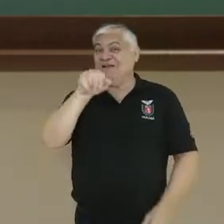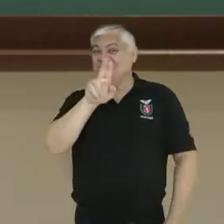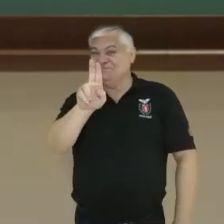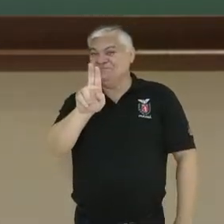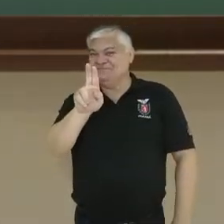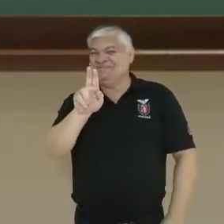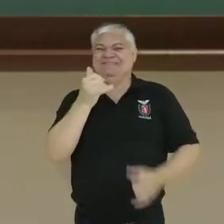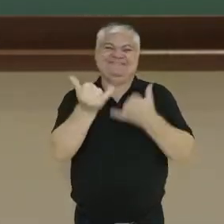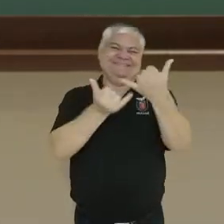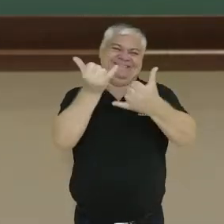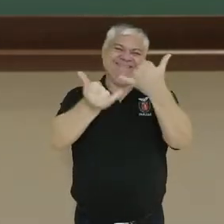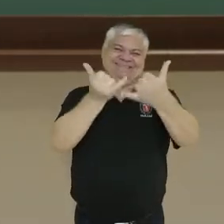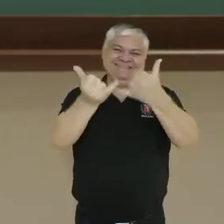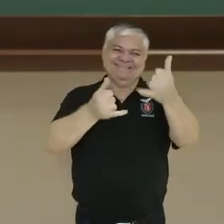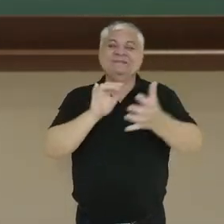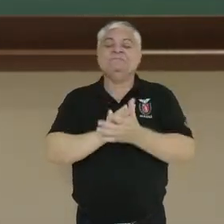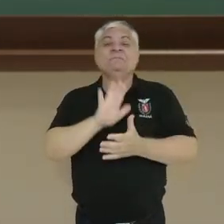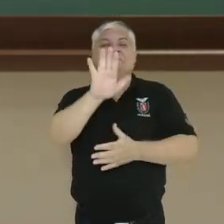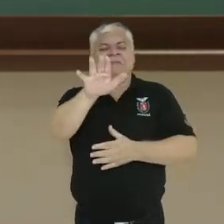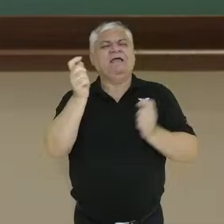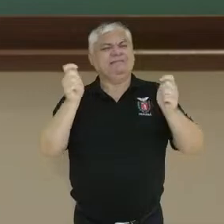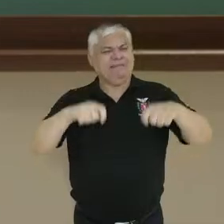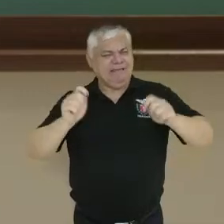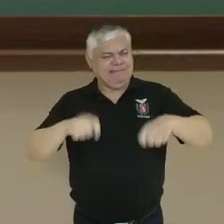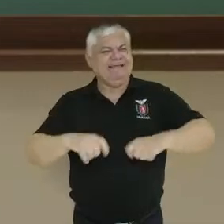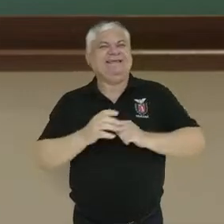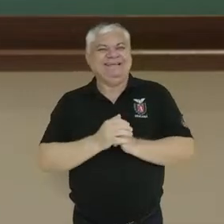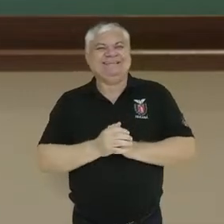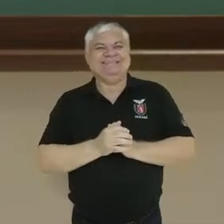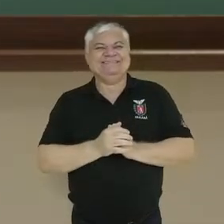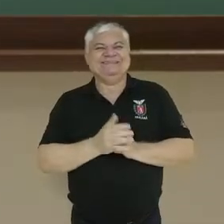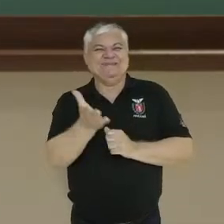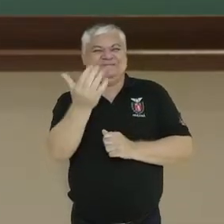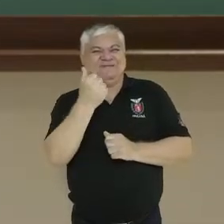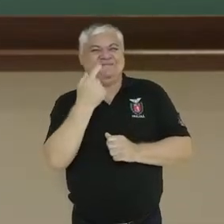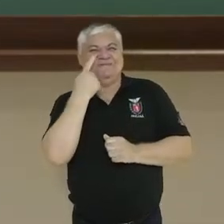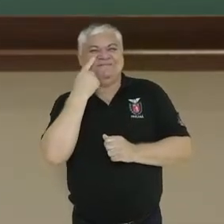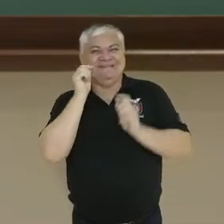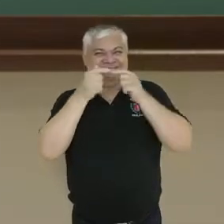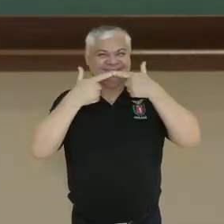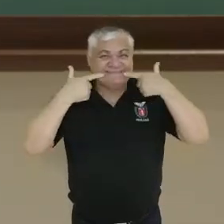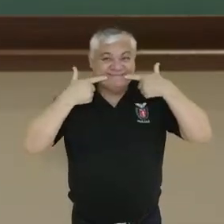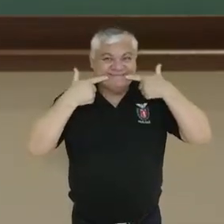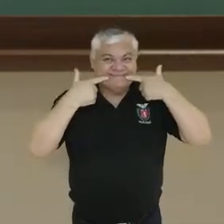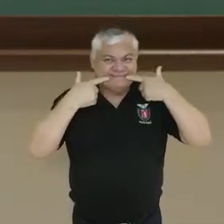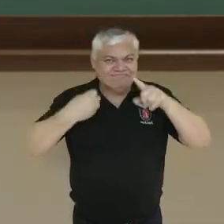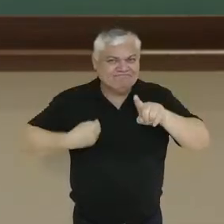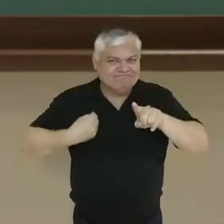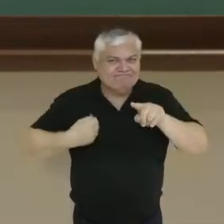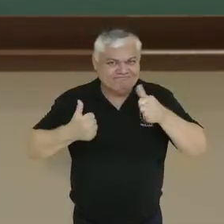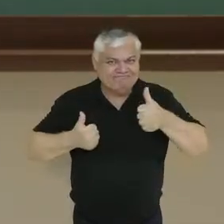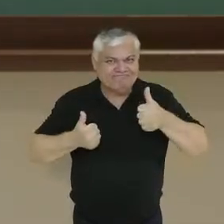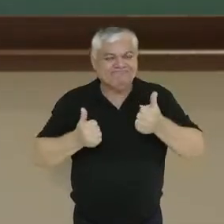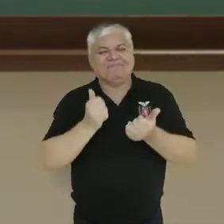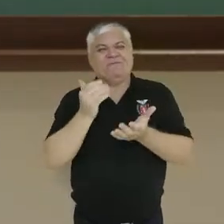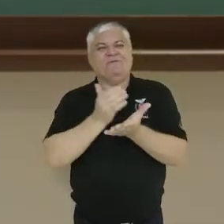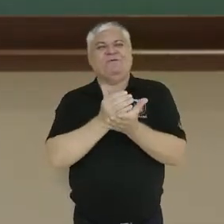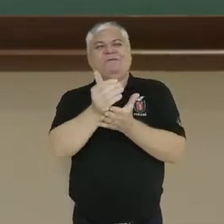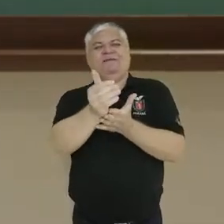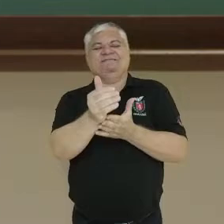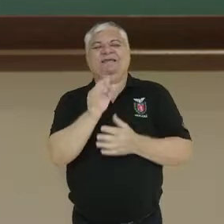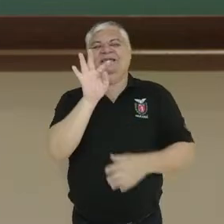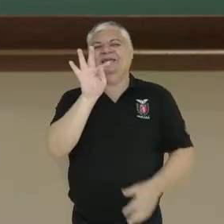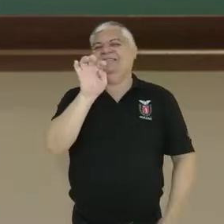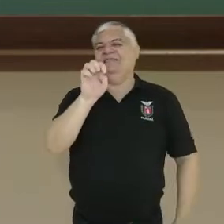achar. Não, brincadeira, não vai achar não, mas eu acho que funciona assim, tá bom? Vamos lá, sorriso no rosto, tá aí? Então vamos trabalhar um pouquinho sobre o Teorema